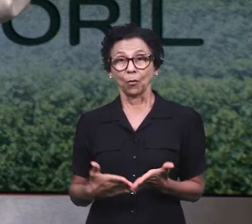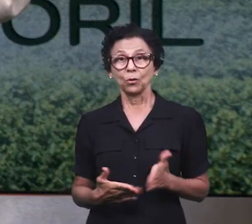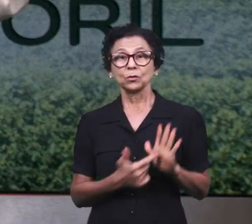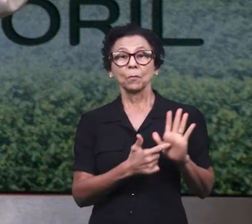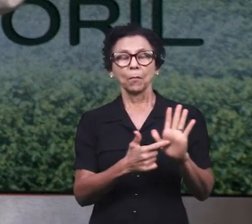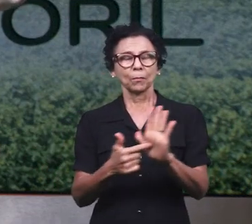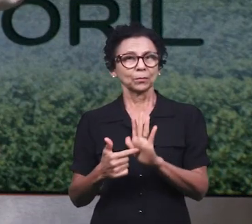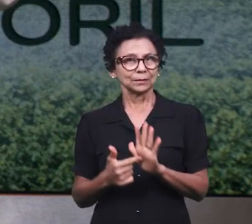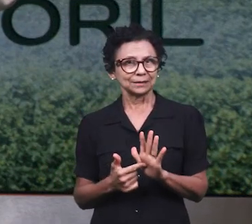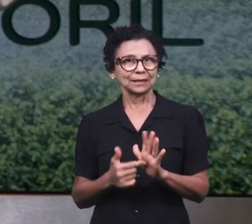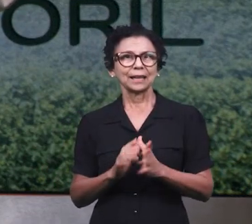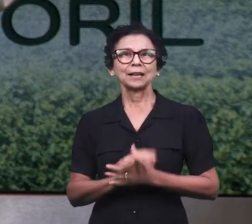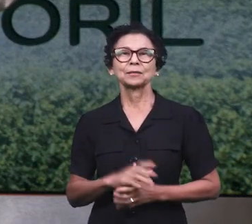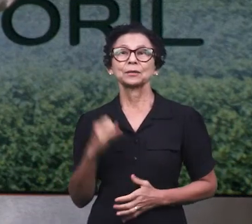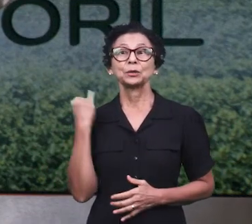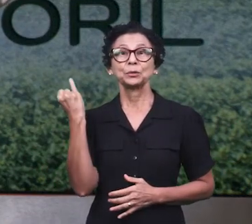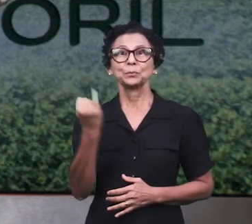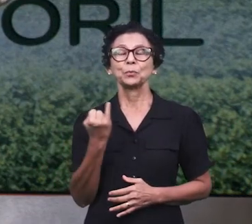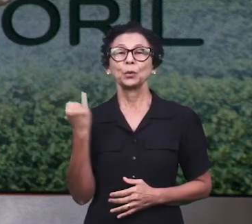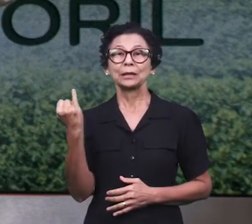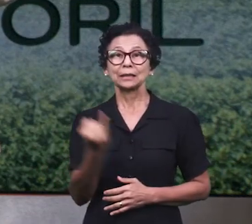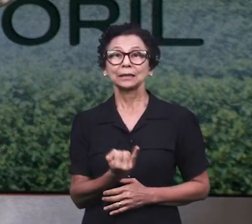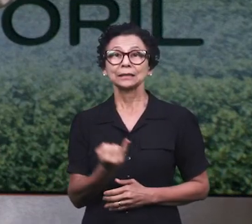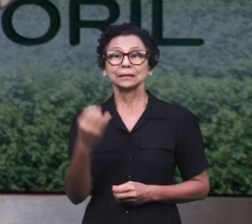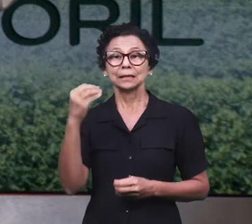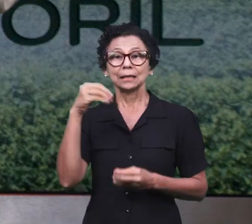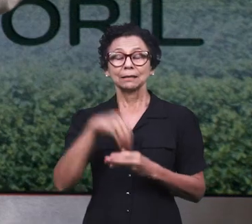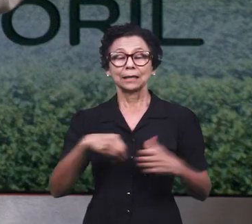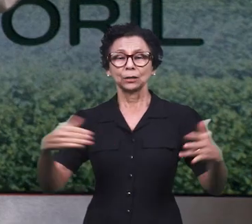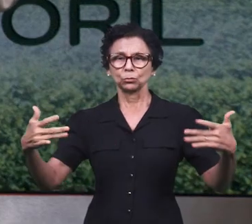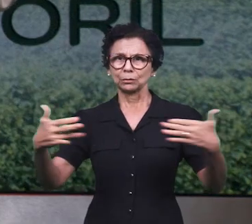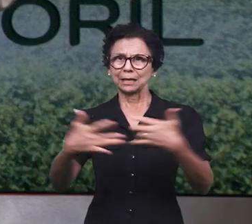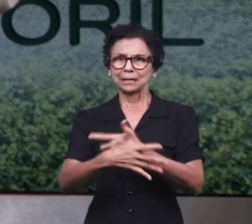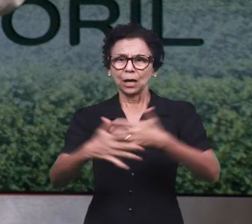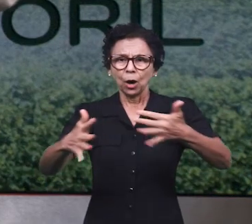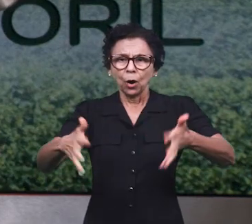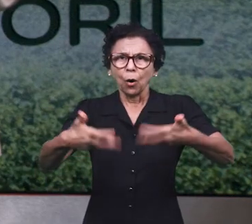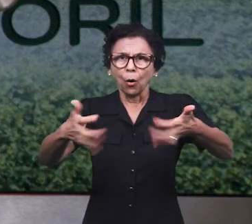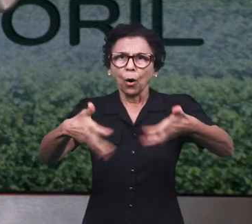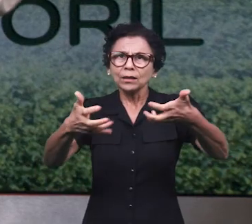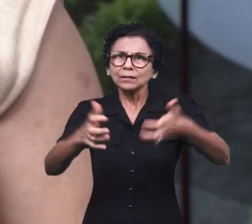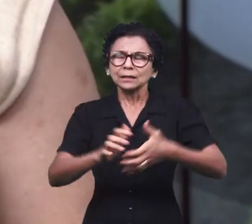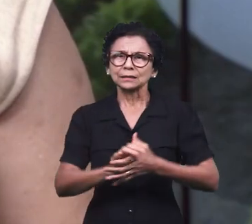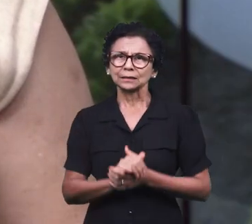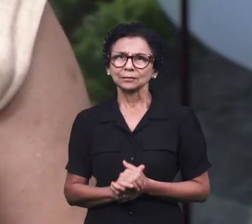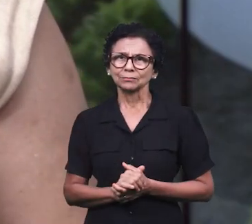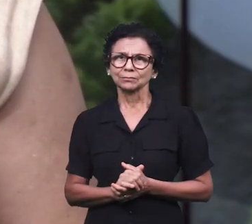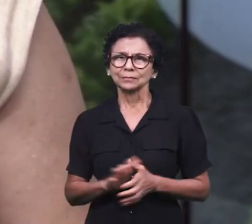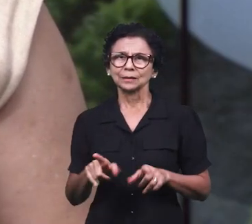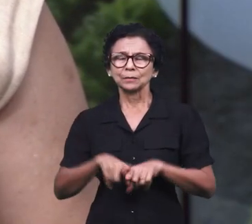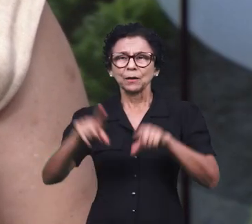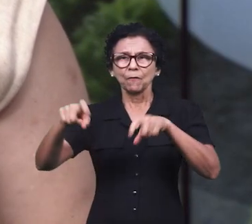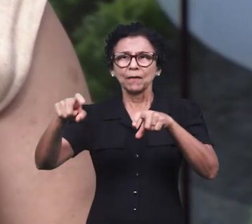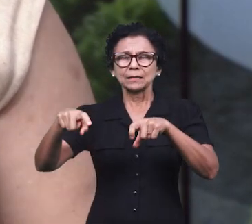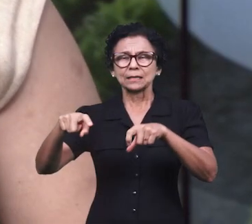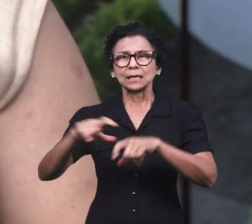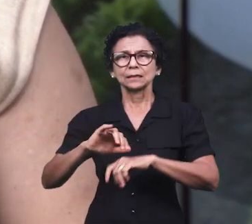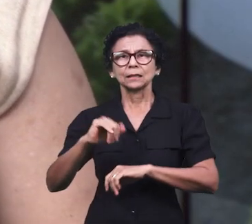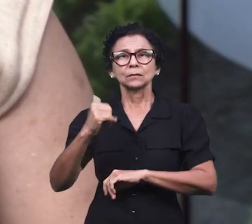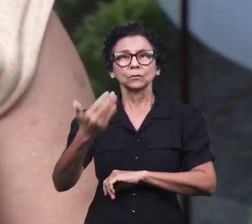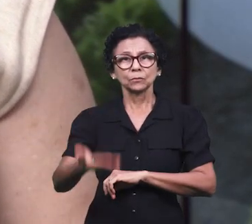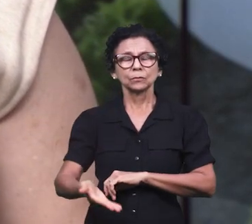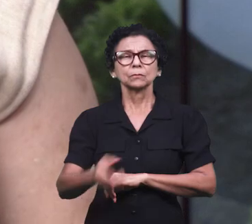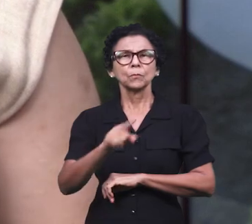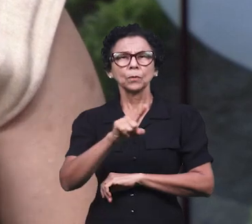diversos destaques sobre a produção na cidade, com hortas e fazendas urbanas. Vamos conhecer a Fazenda